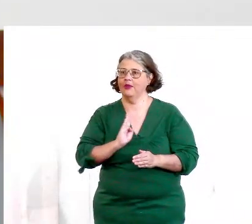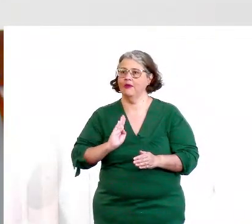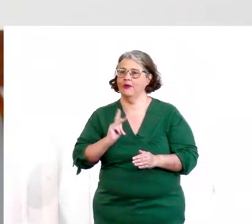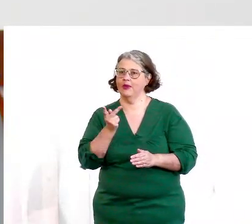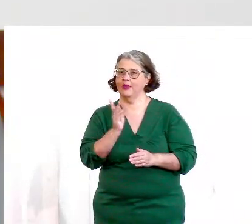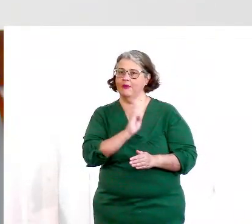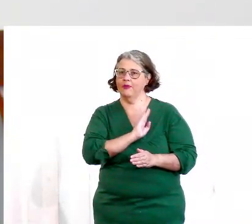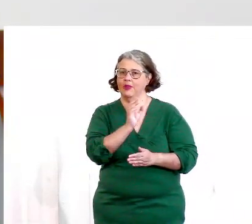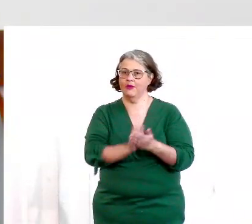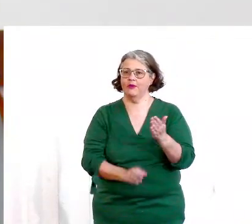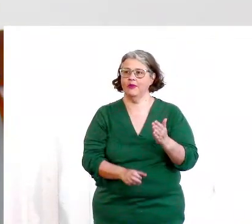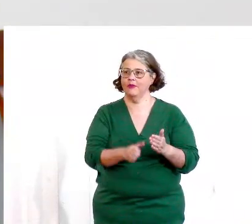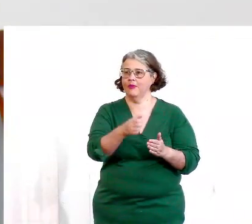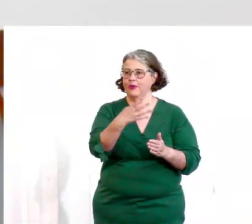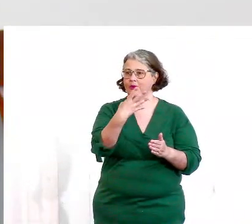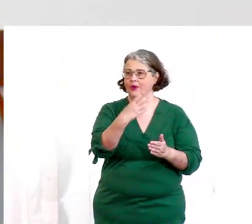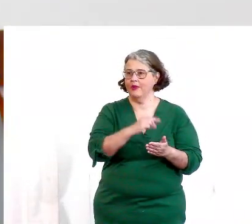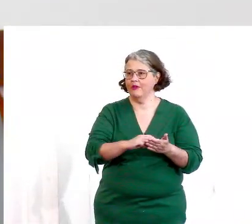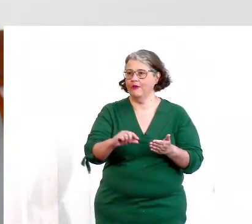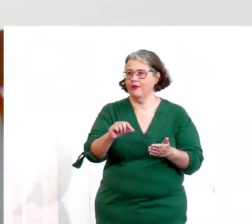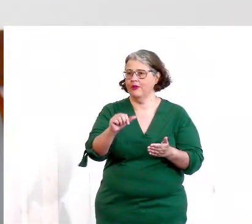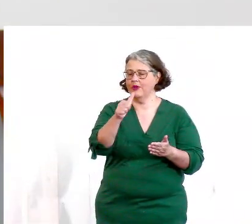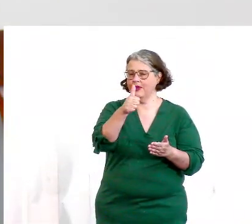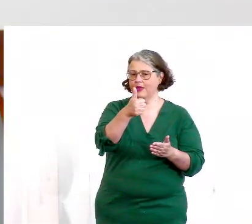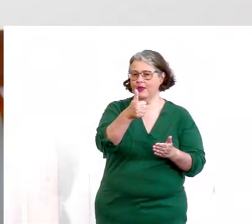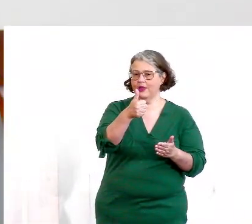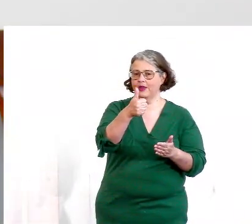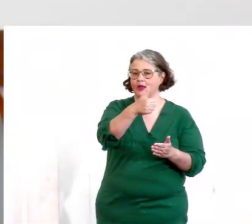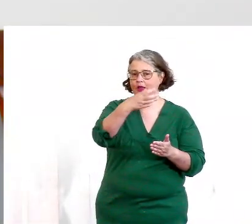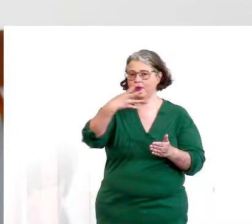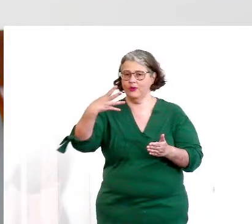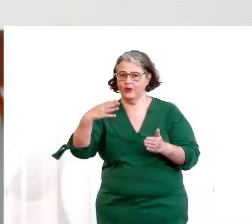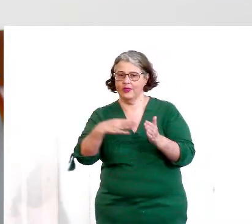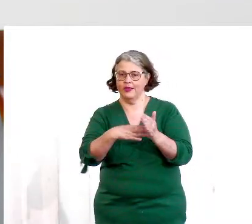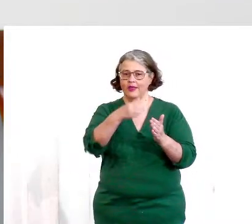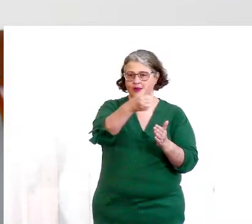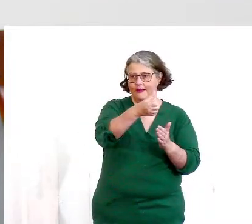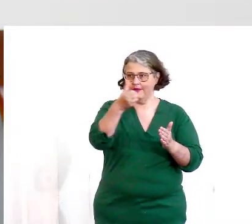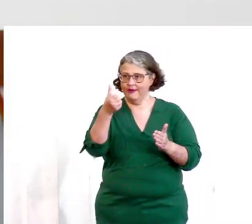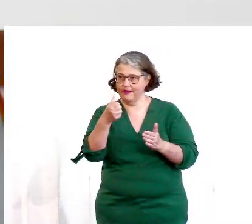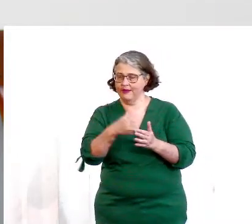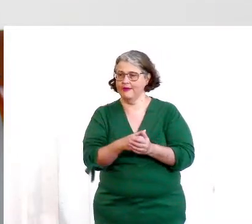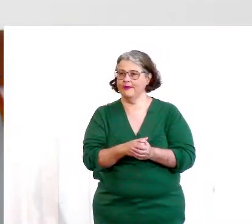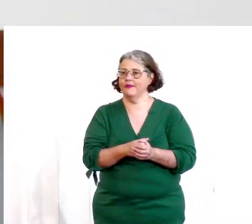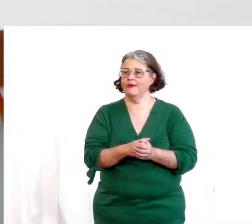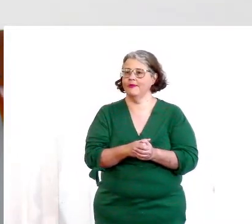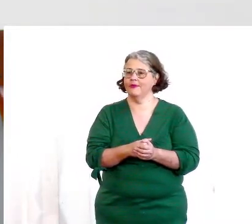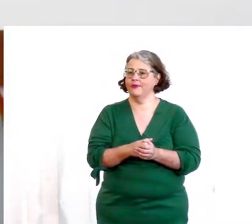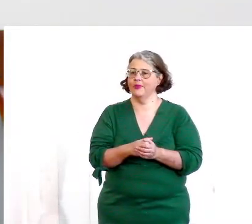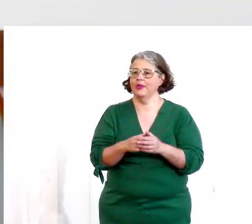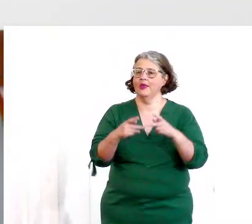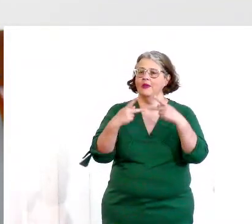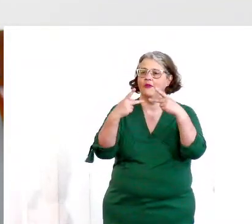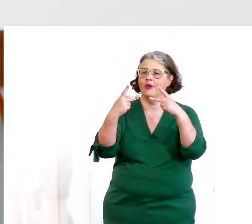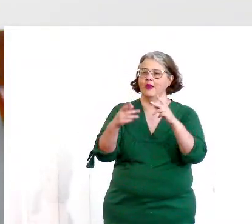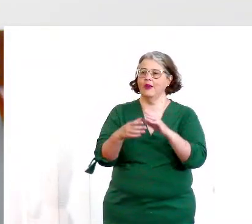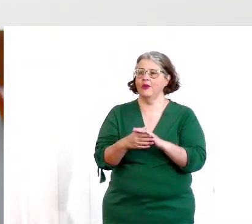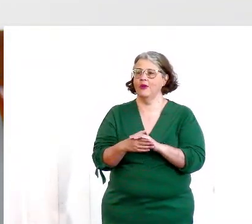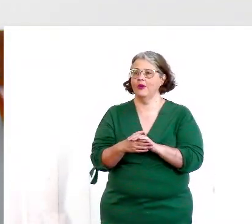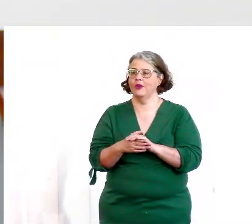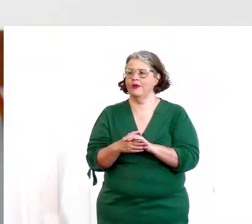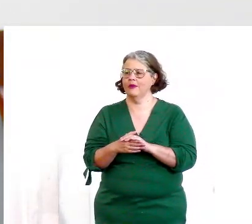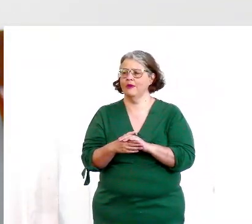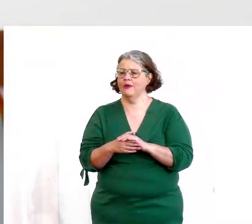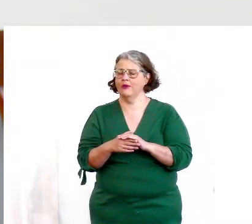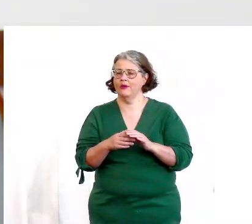o versículo 16, algo acerca da compaixão do